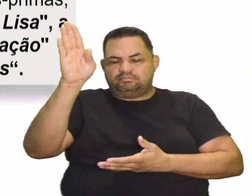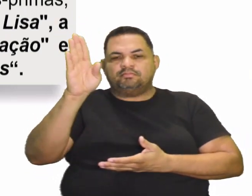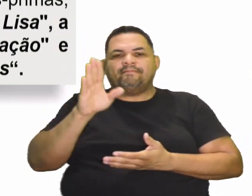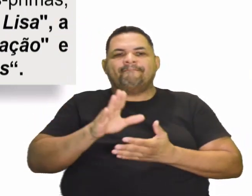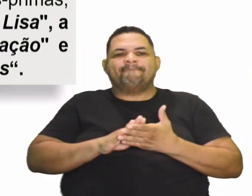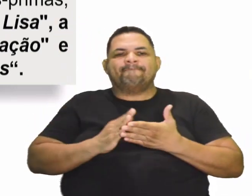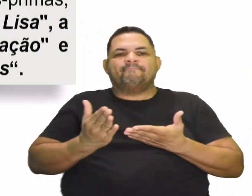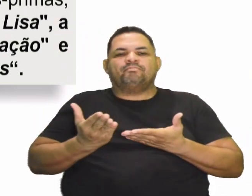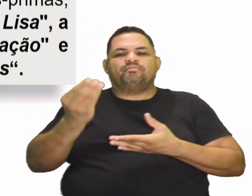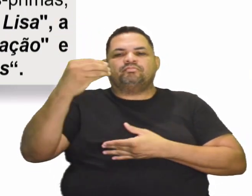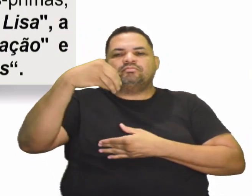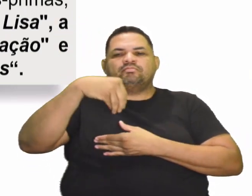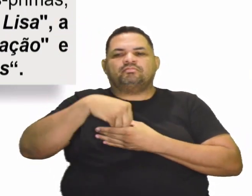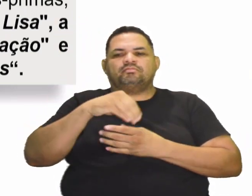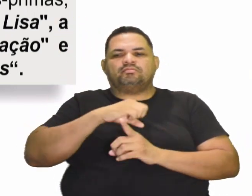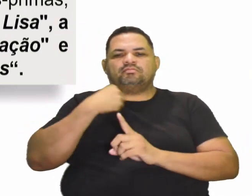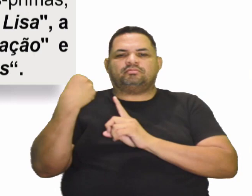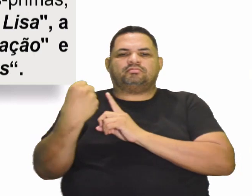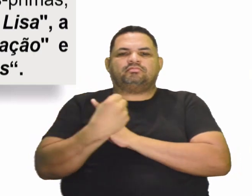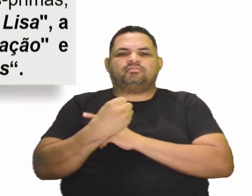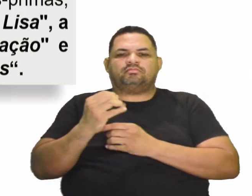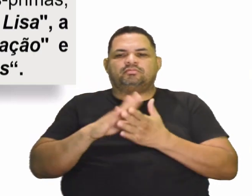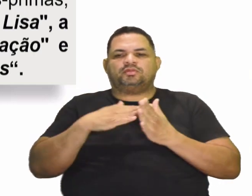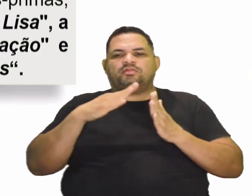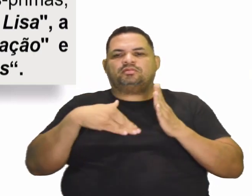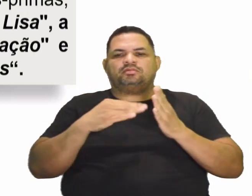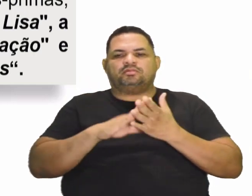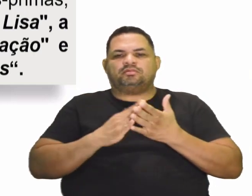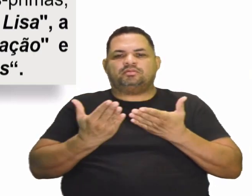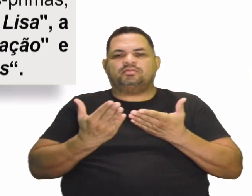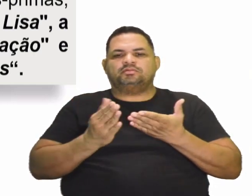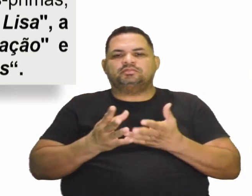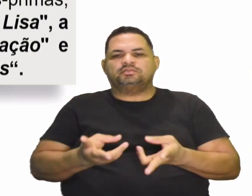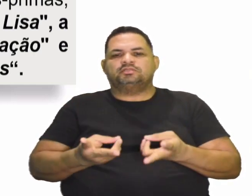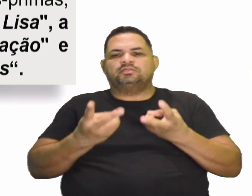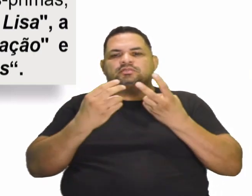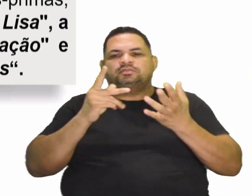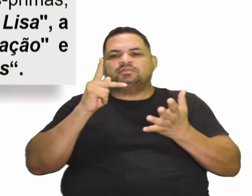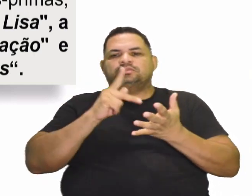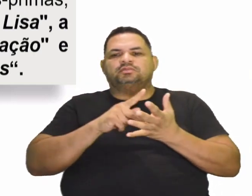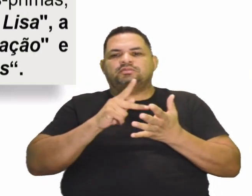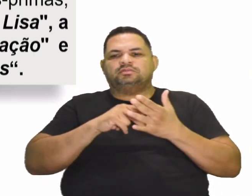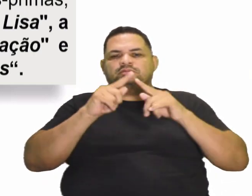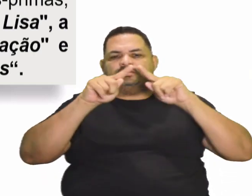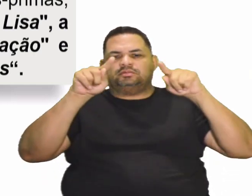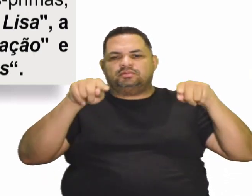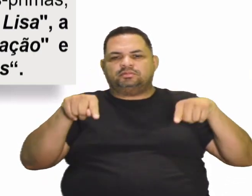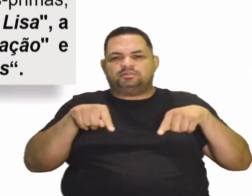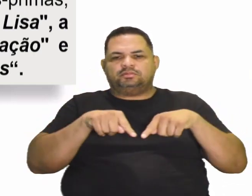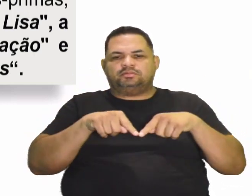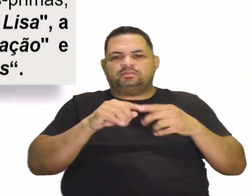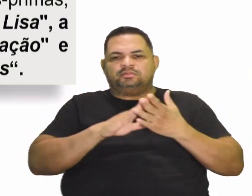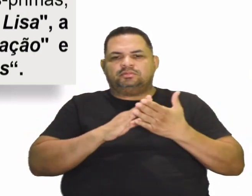da sociedade, do universo. Foi na pintura que se notabilizou como verdadeiras obras-primas, como o retrato de